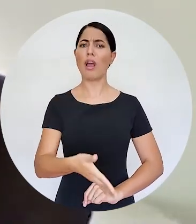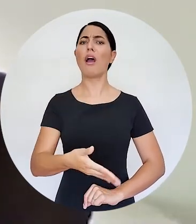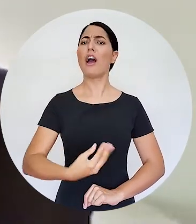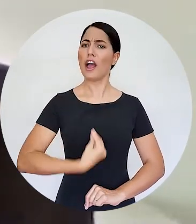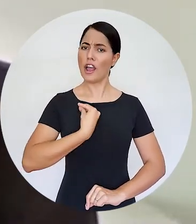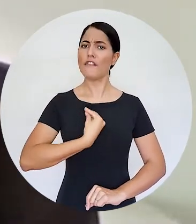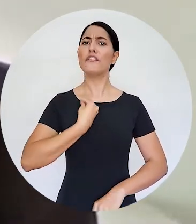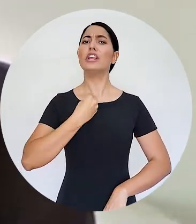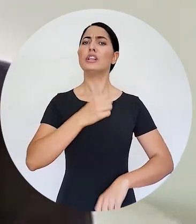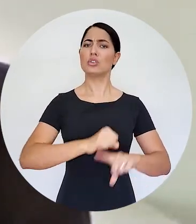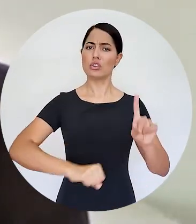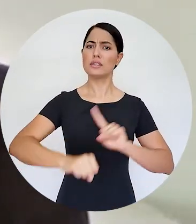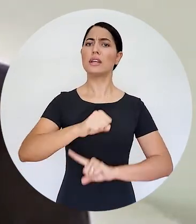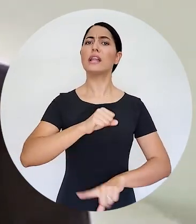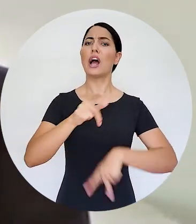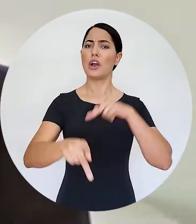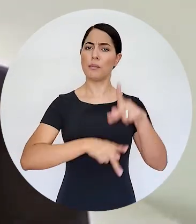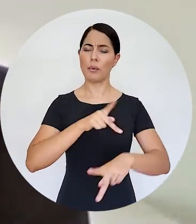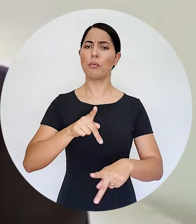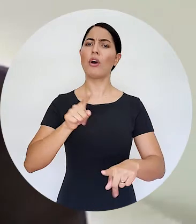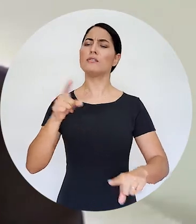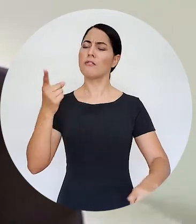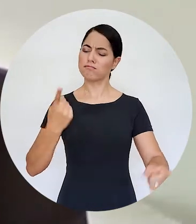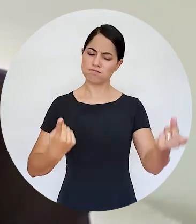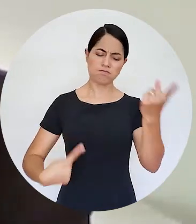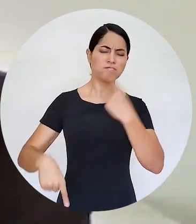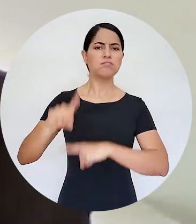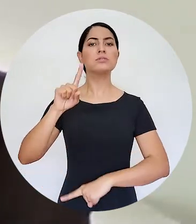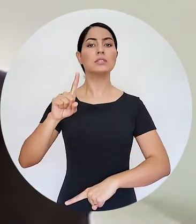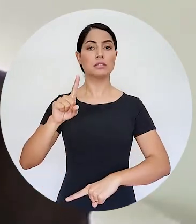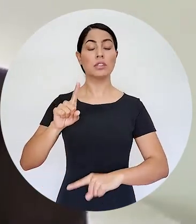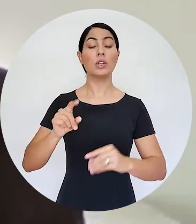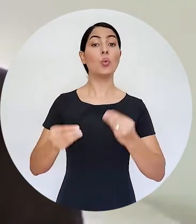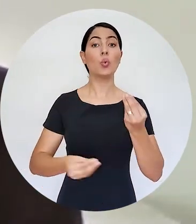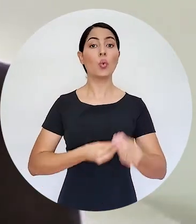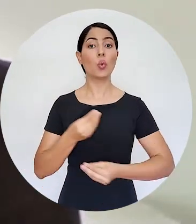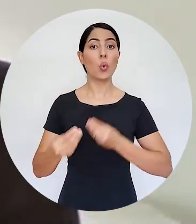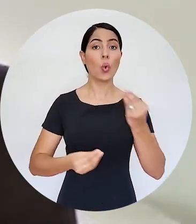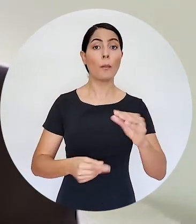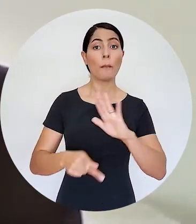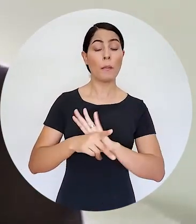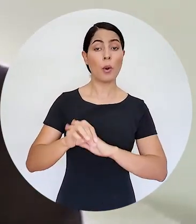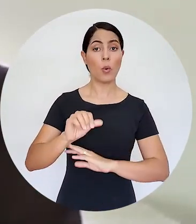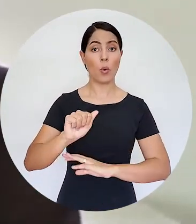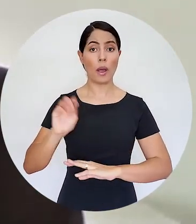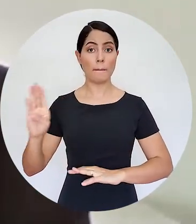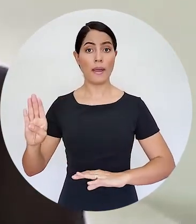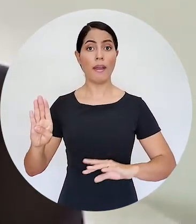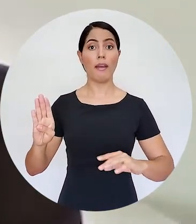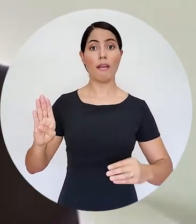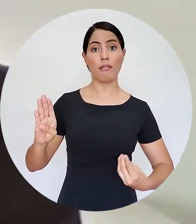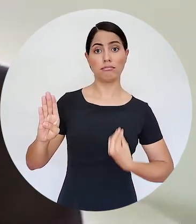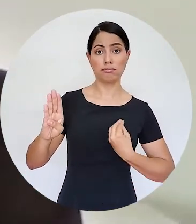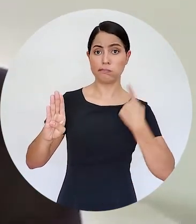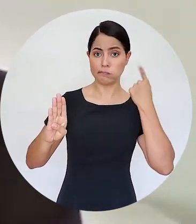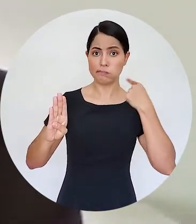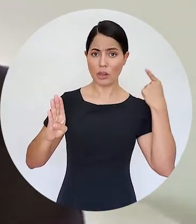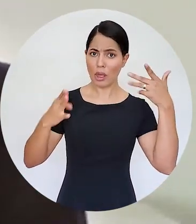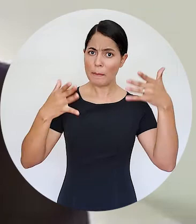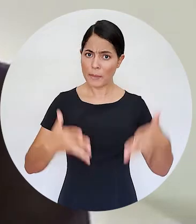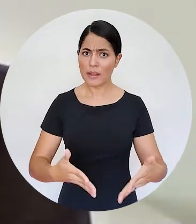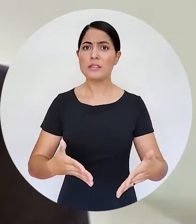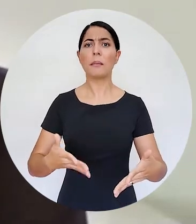transformações históricas da sociedade nos momentos mais decisivos para o país a Ordem dos Advogados e advogadas advogados